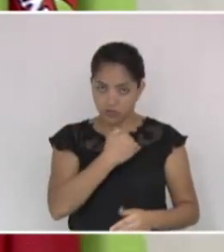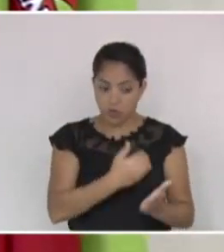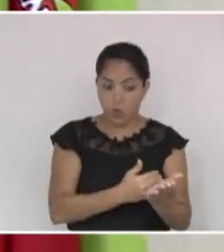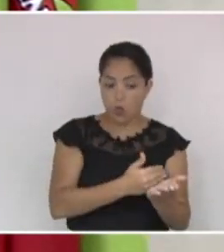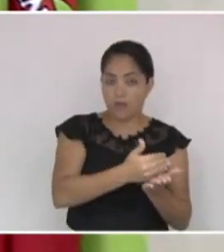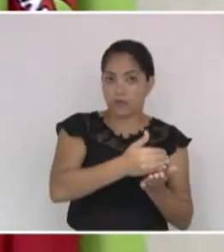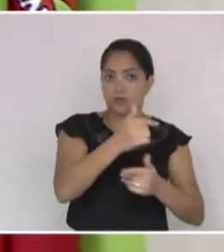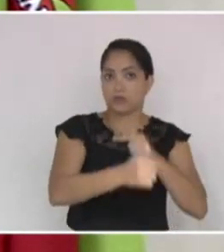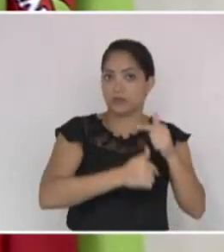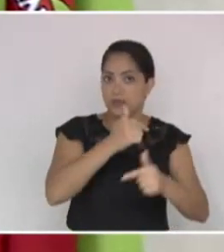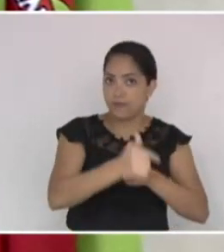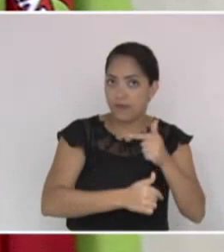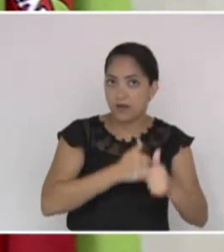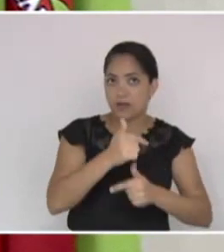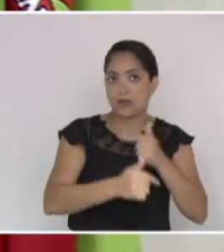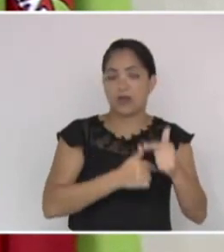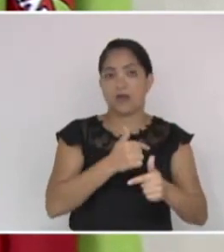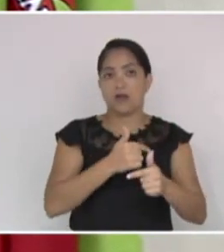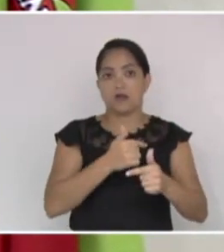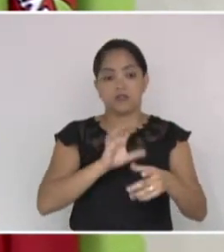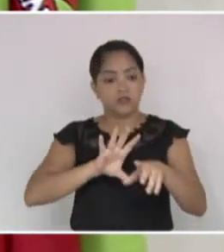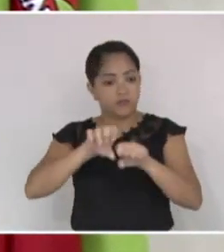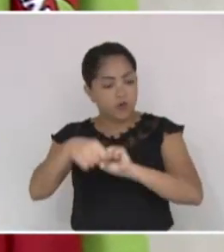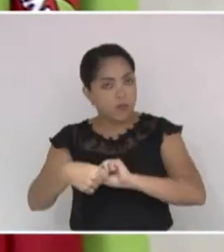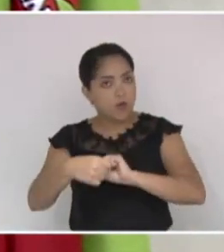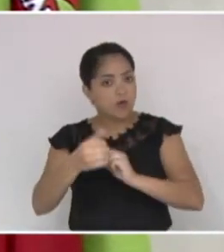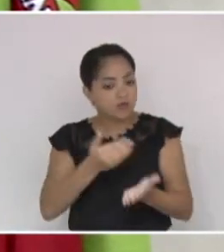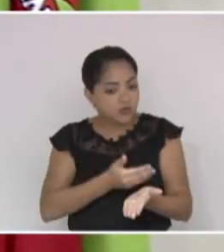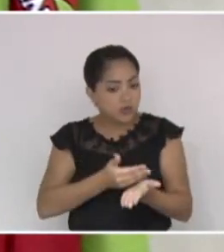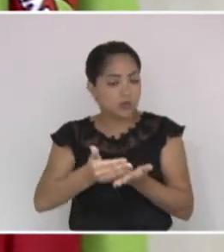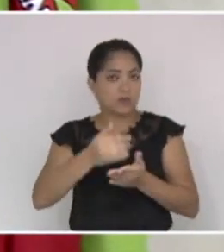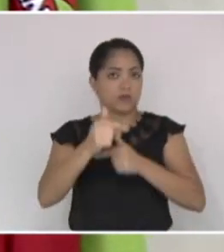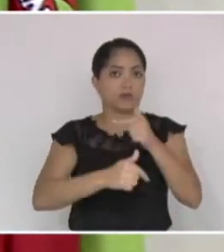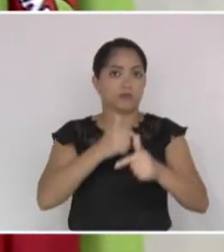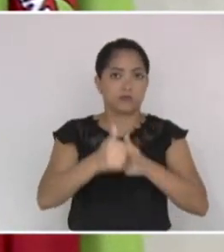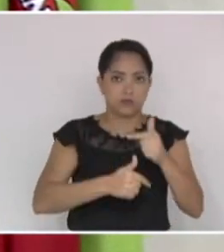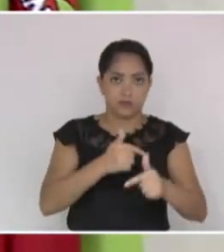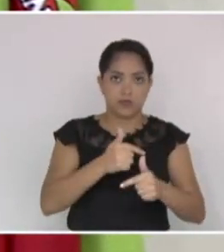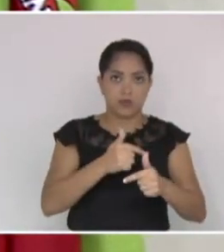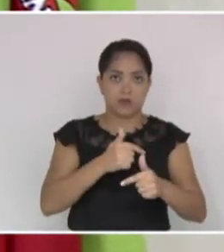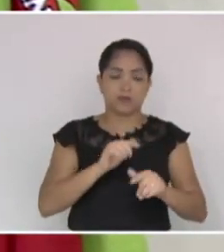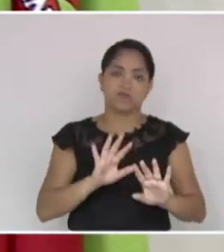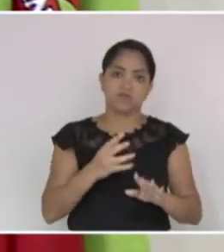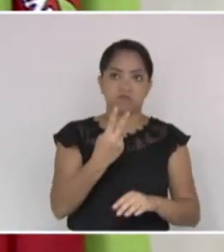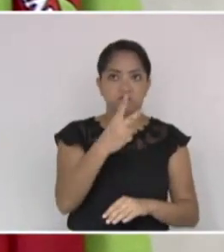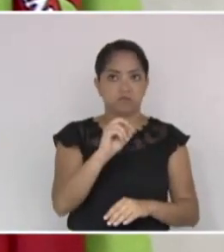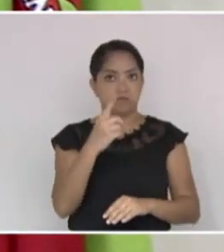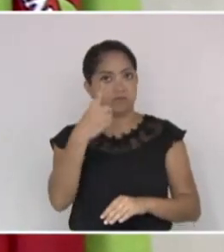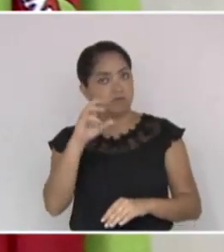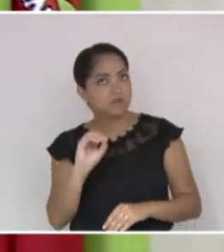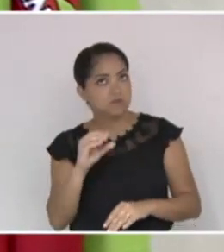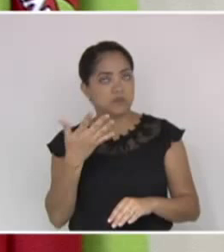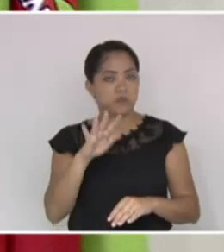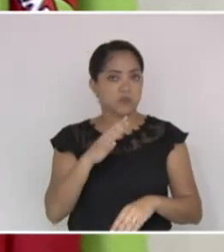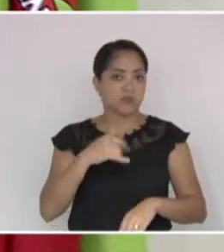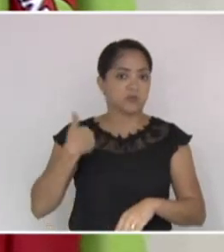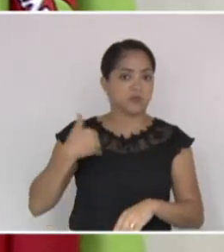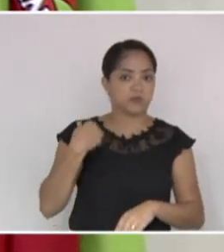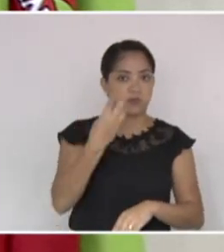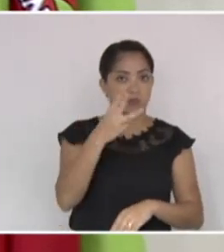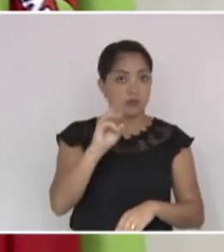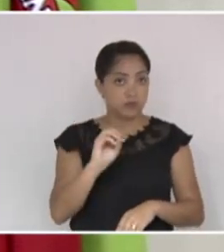trabalhar depois da faculdade, no ano de 2010, quando tinha mais ou menos 30 anos. No